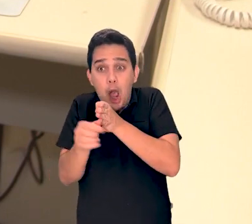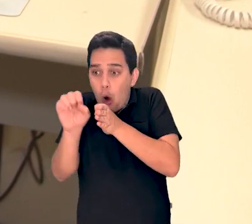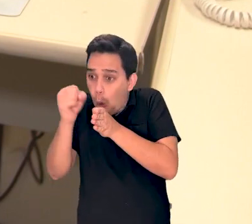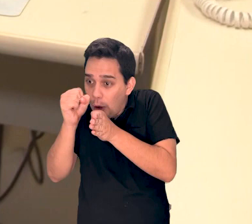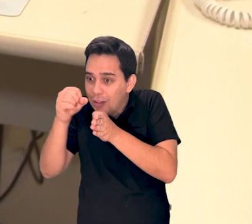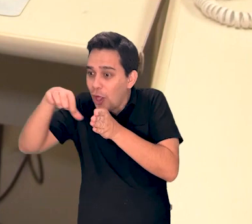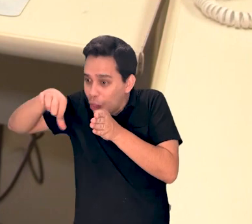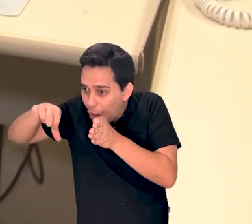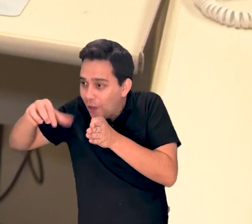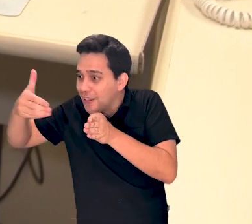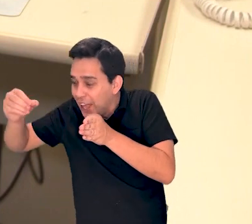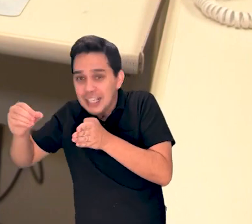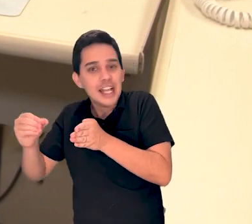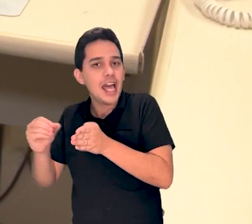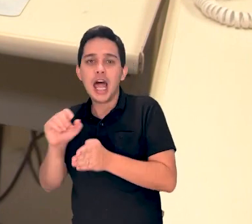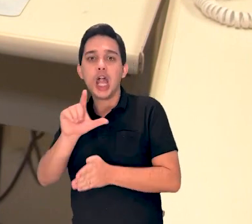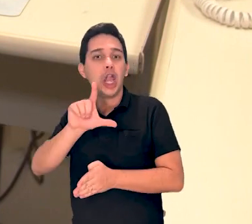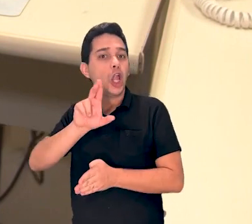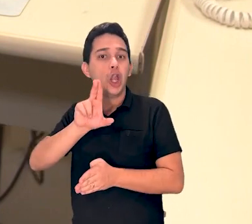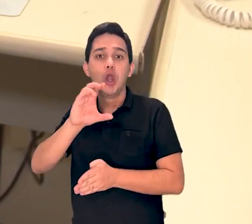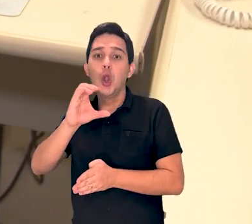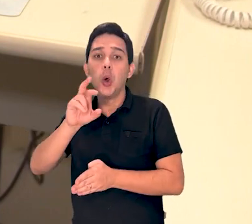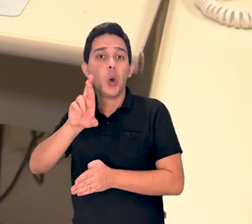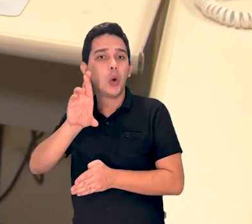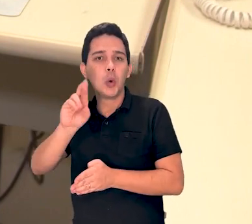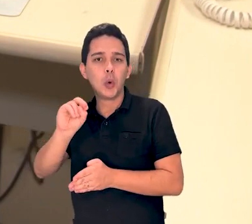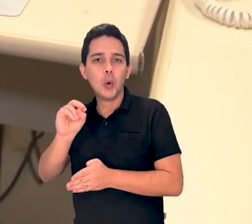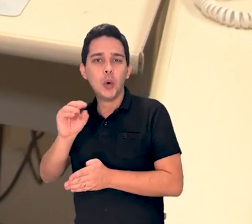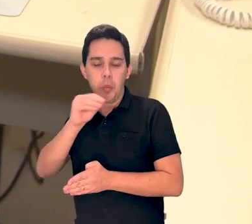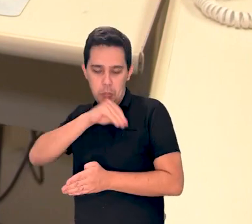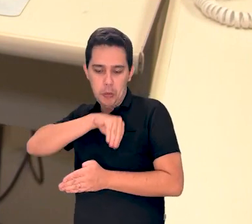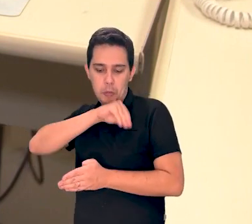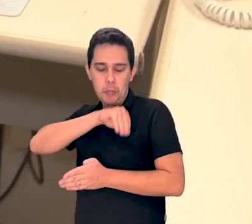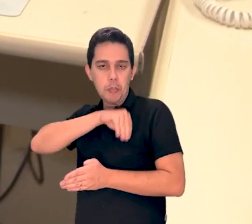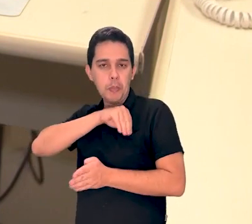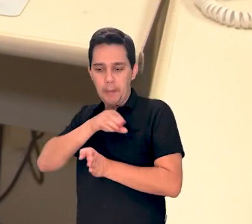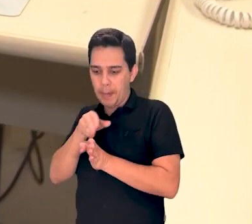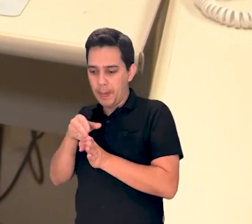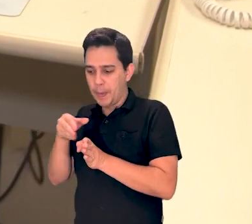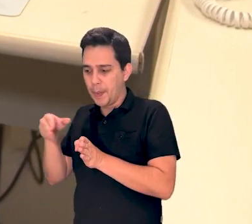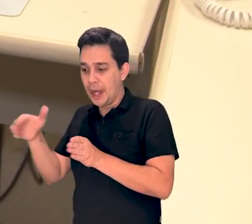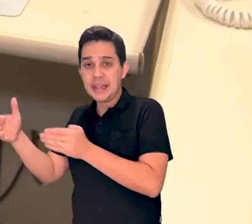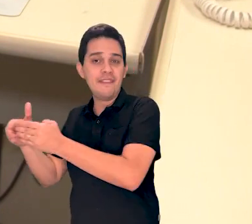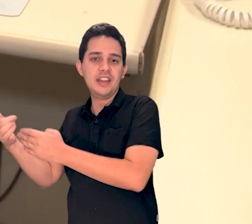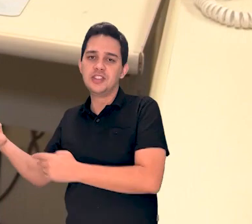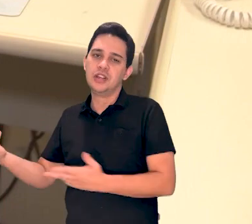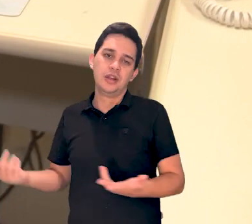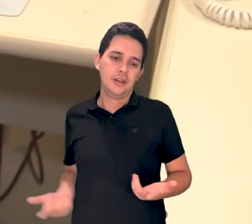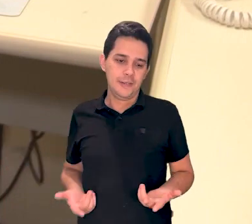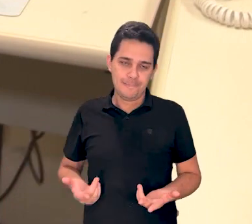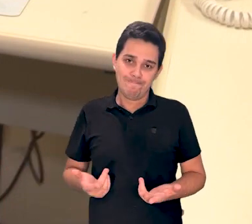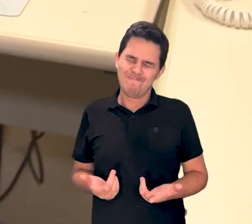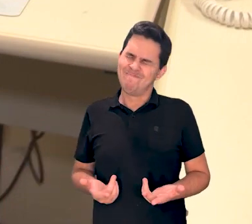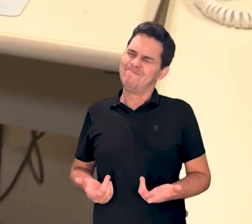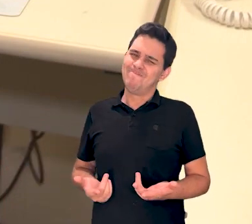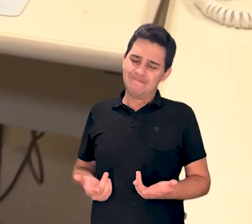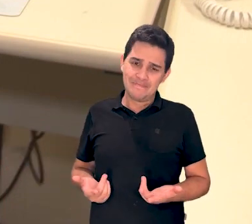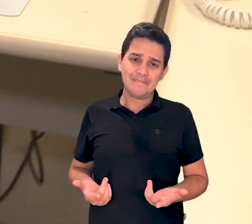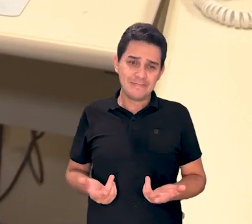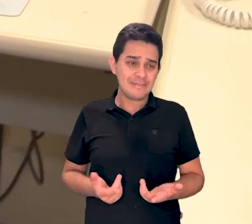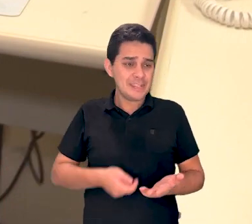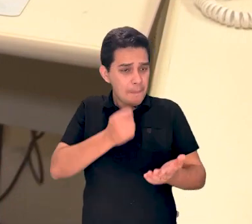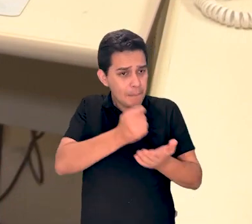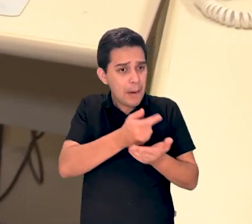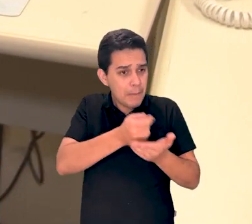para que a tarifa não seja novamente ajustada pelo menos que não seja registrada antes de concluir o